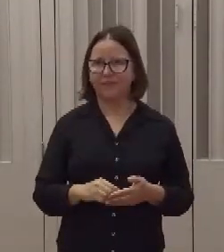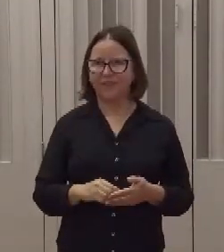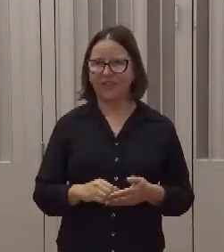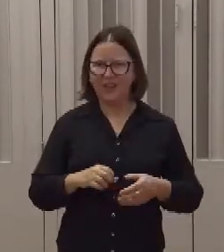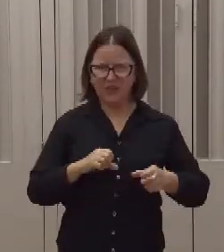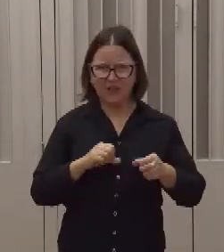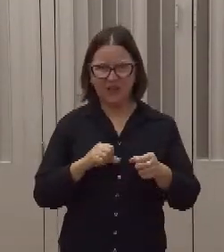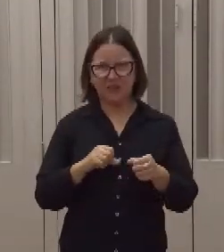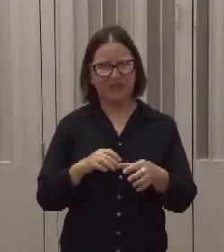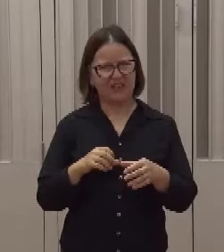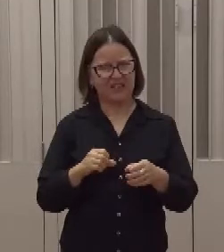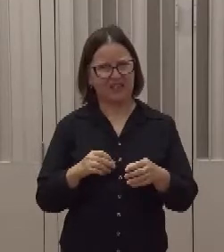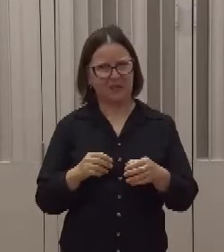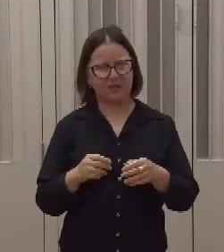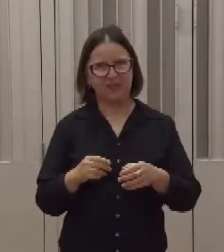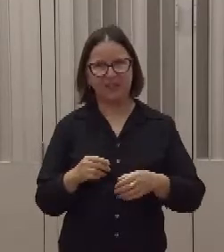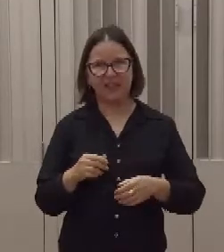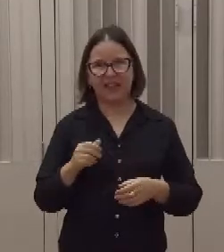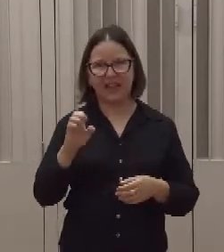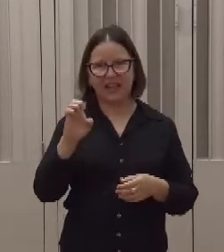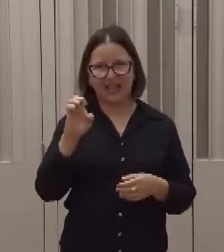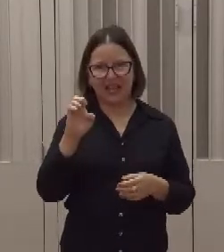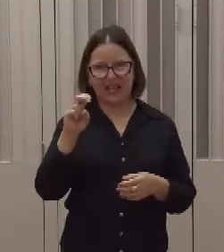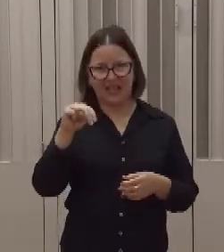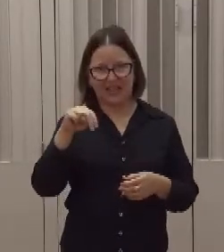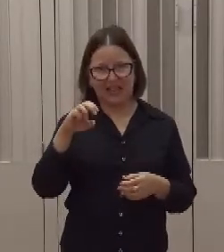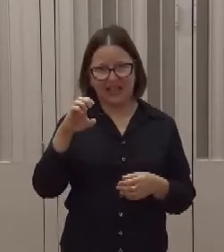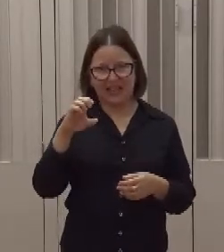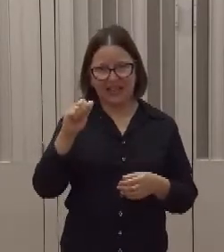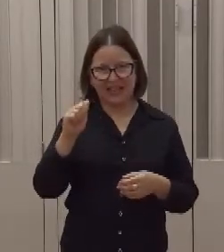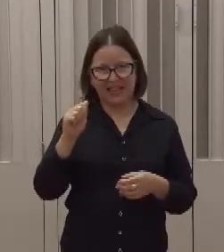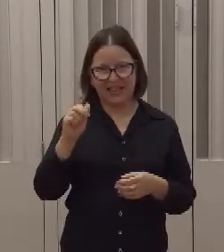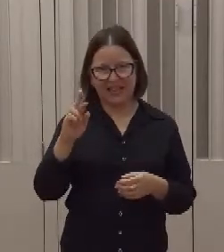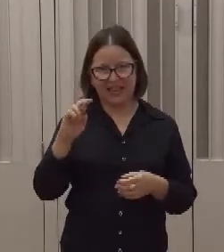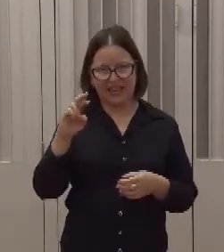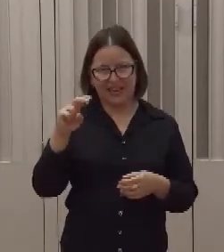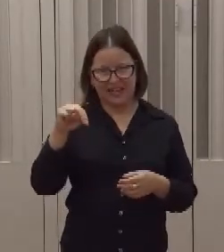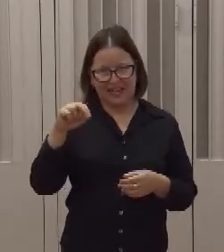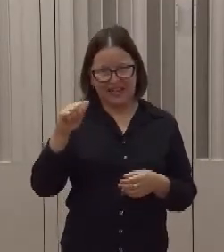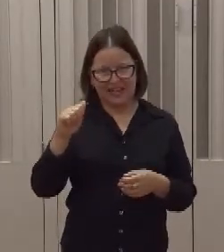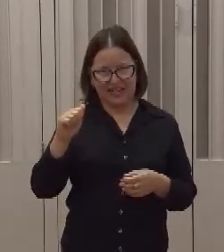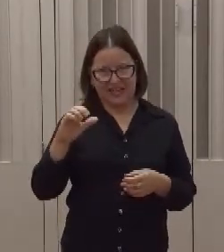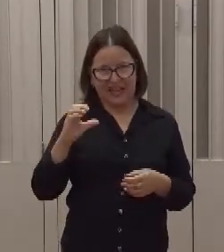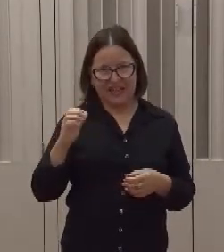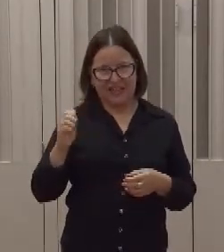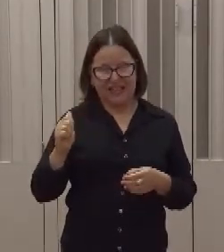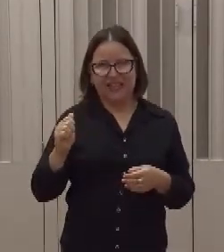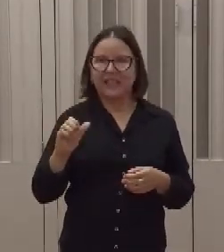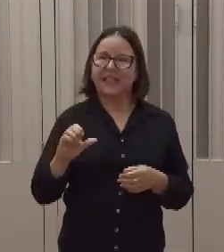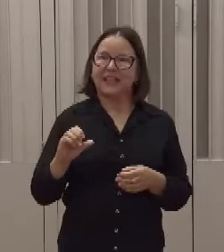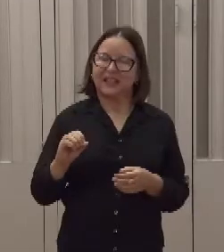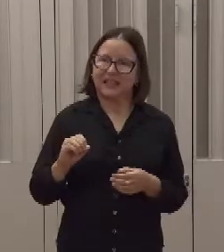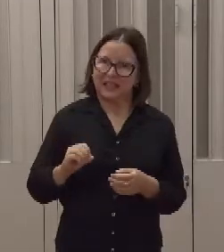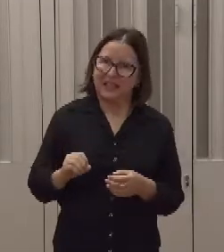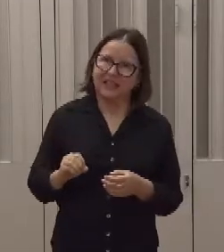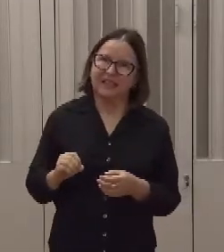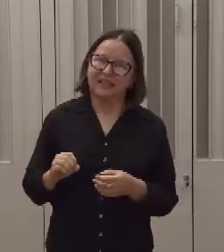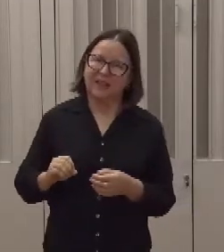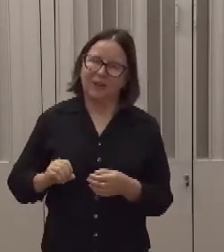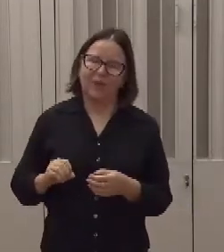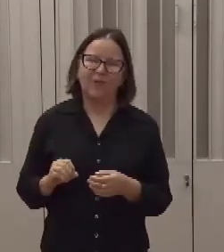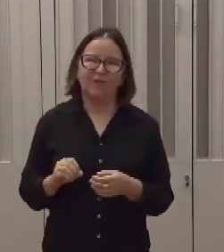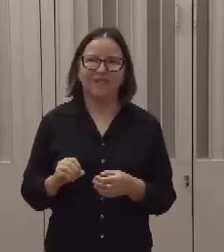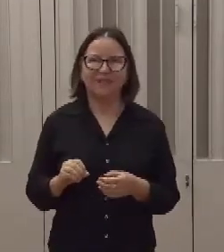hipostática de Jesus Cristo, que o declara como plenamente homem e plenamente Deus, é crucial para o